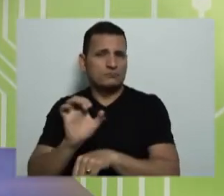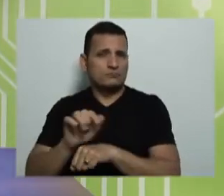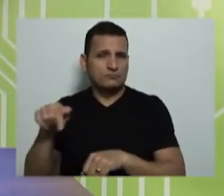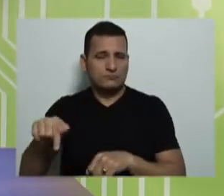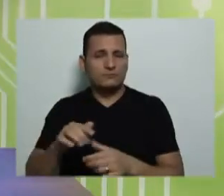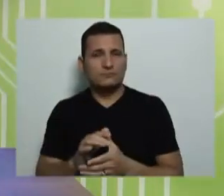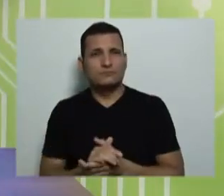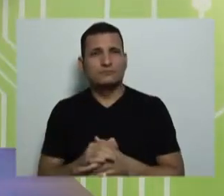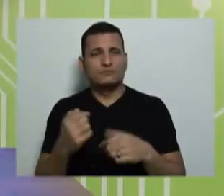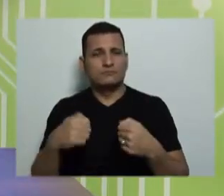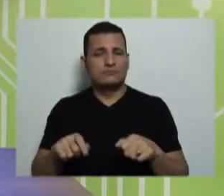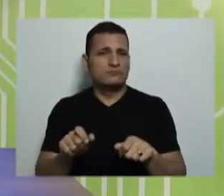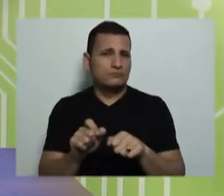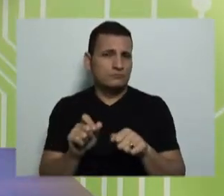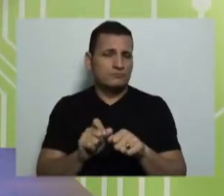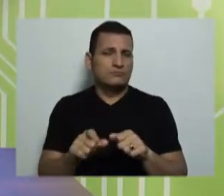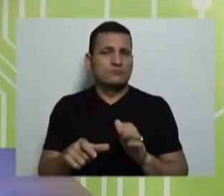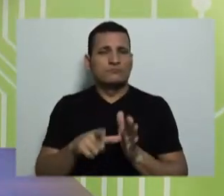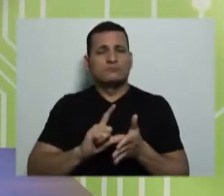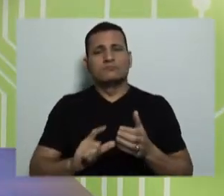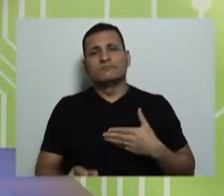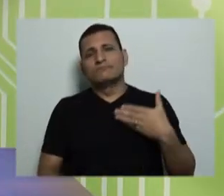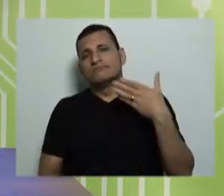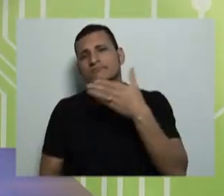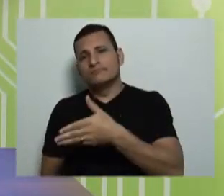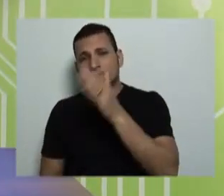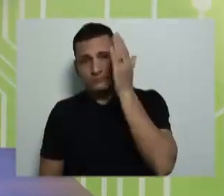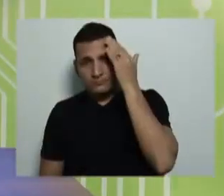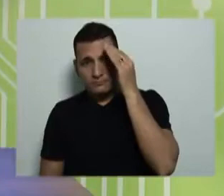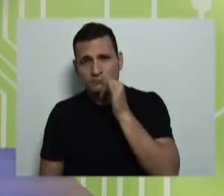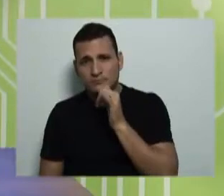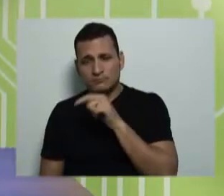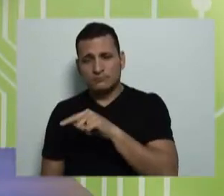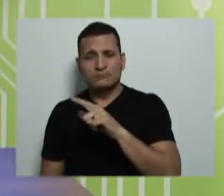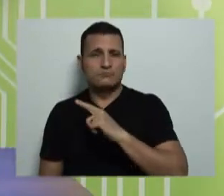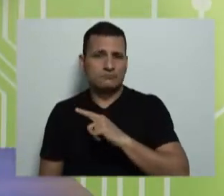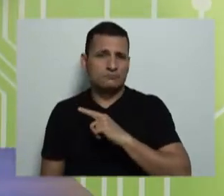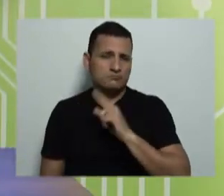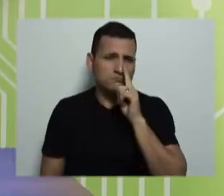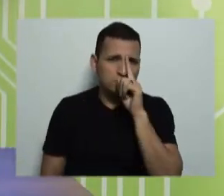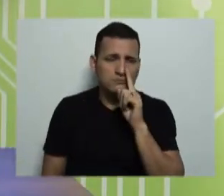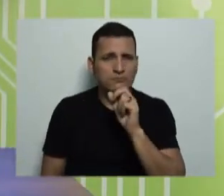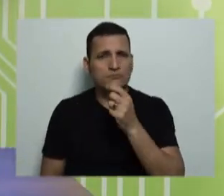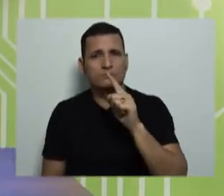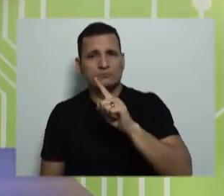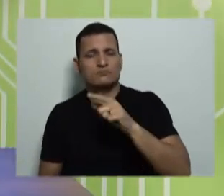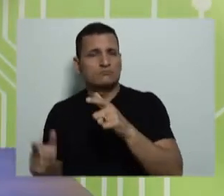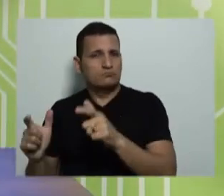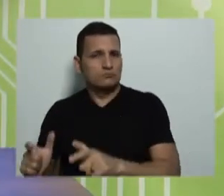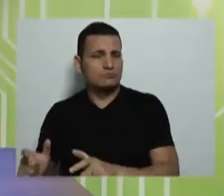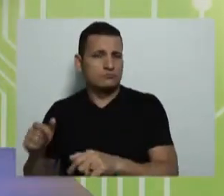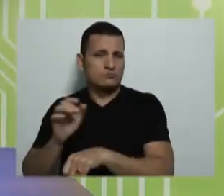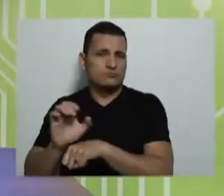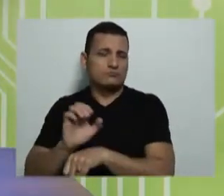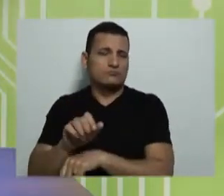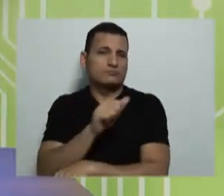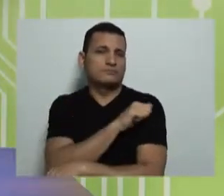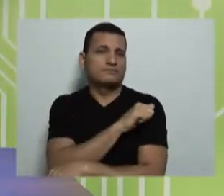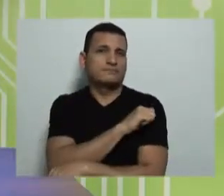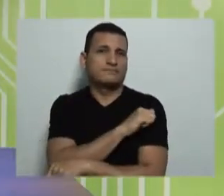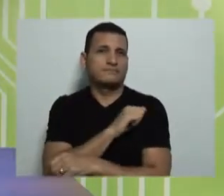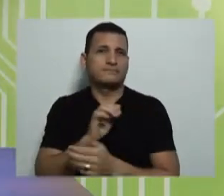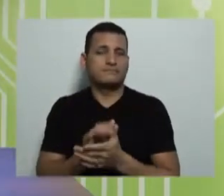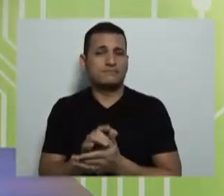ser necessário fazer uma visita para saber se se trata de um local insalubre, um local que ofereça risco para esse aluno. Via de regra,